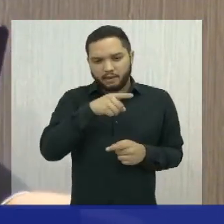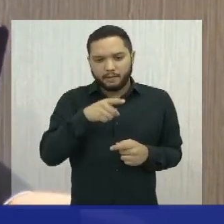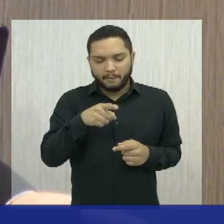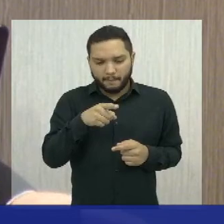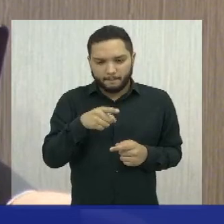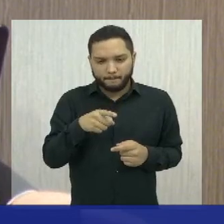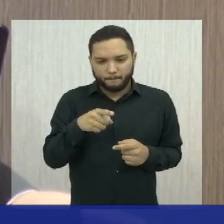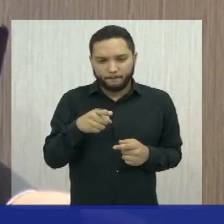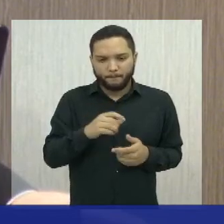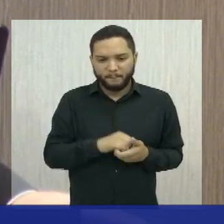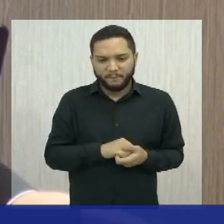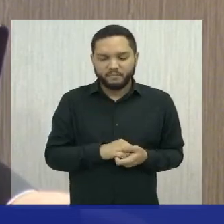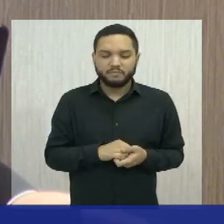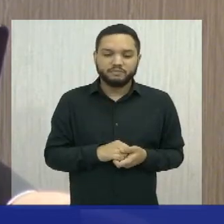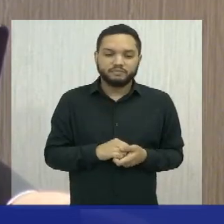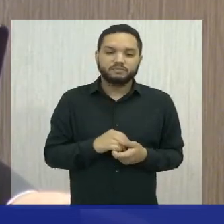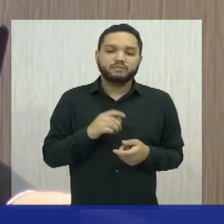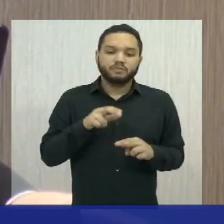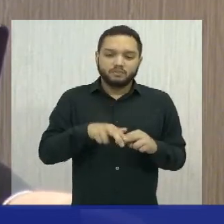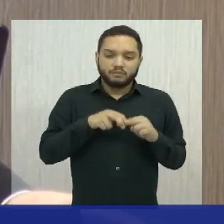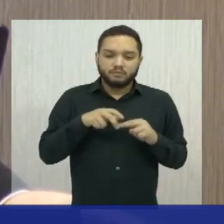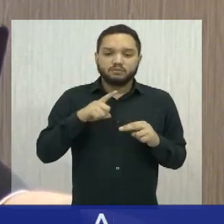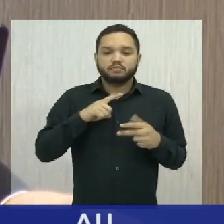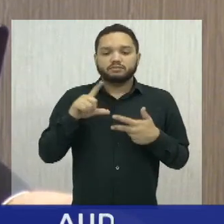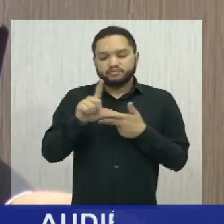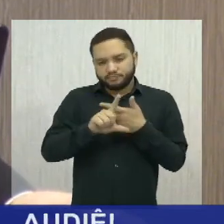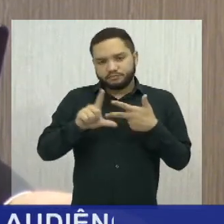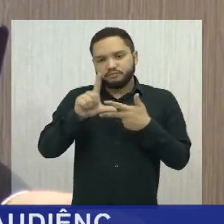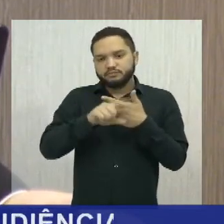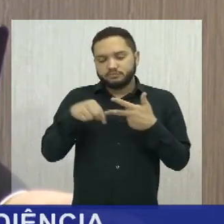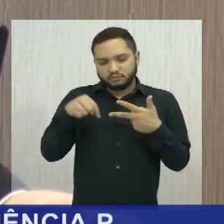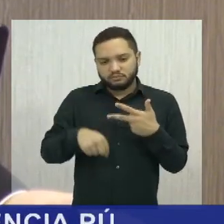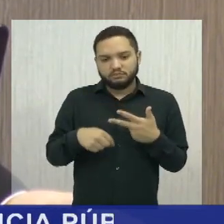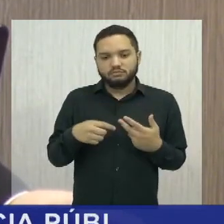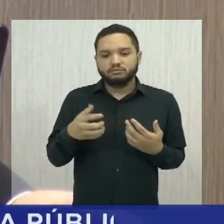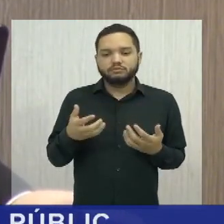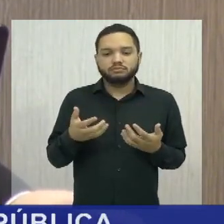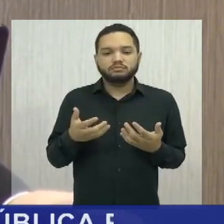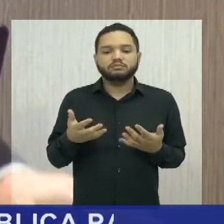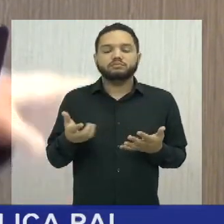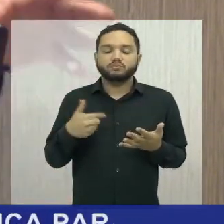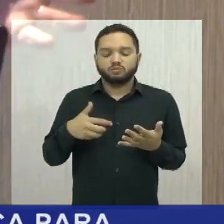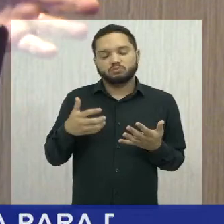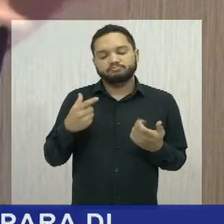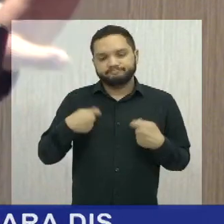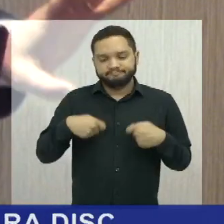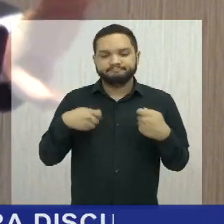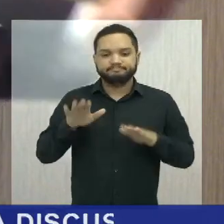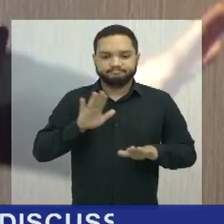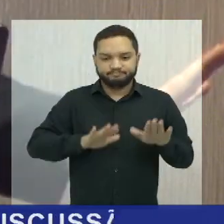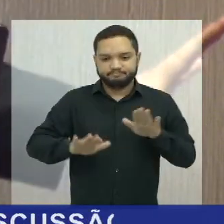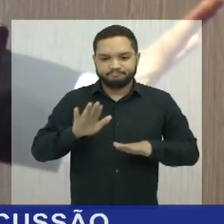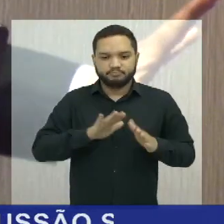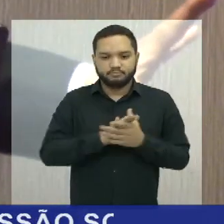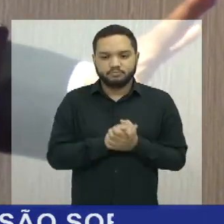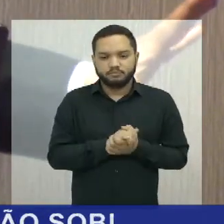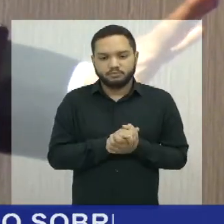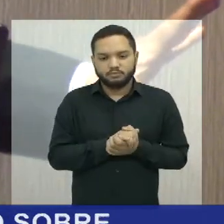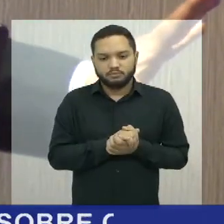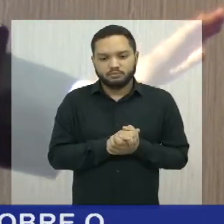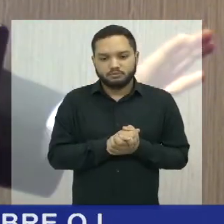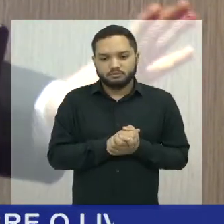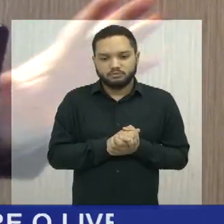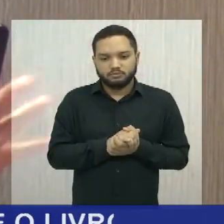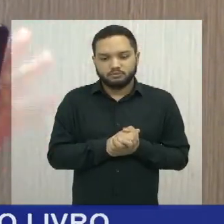isso, para concluir, para evitar isso é que a gente tem esse sistema, e a gente queria só ter esse cuidado. Com certeza, a secretária já disse, não é essa a